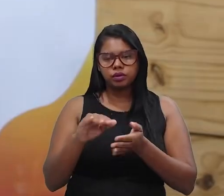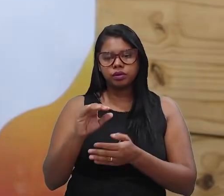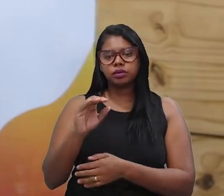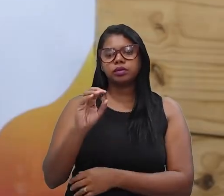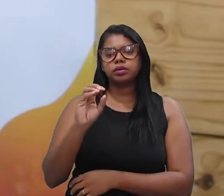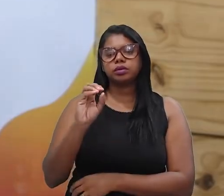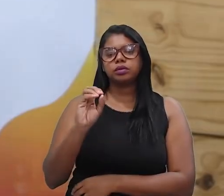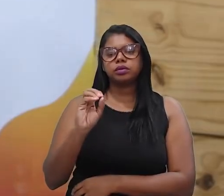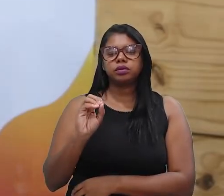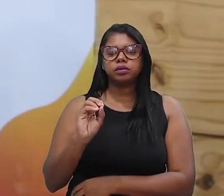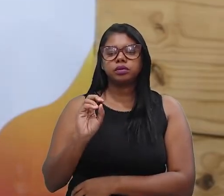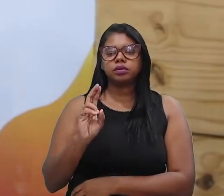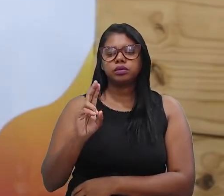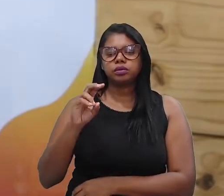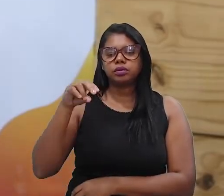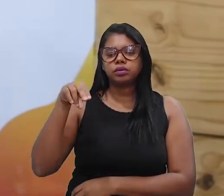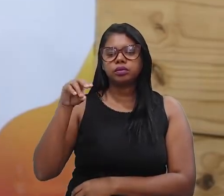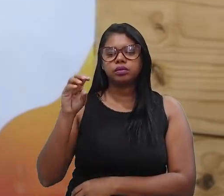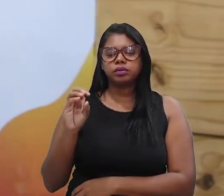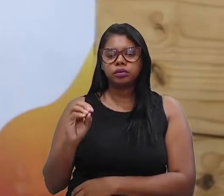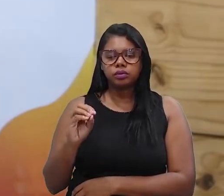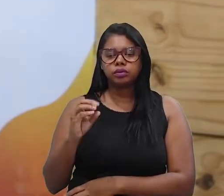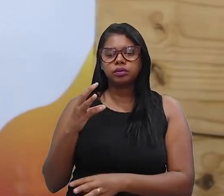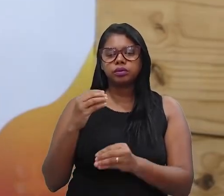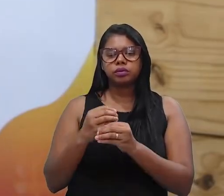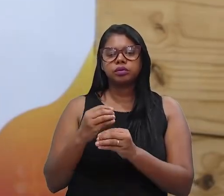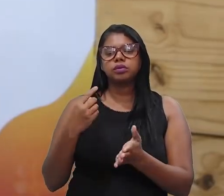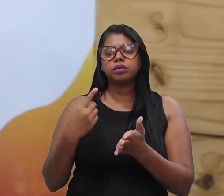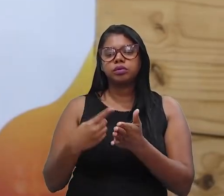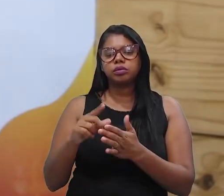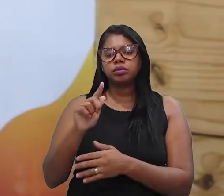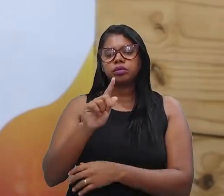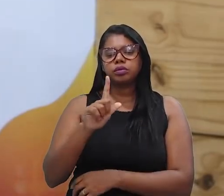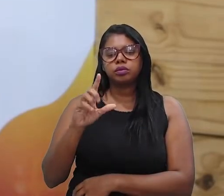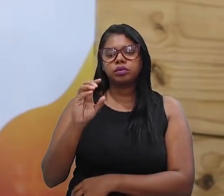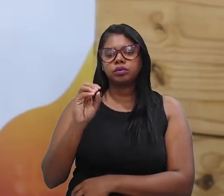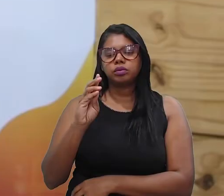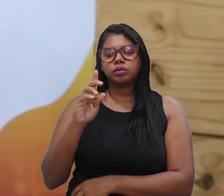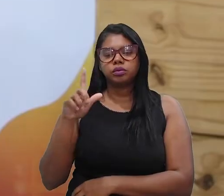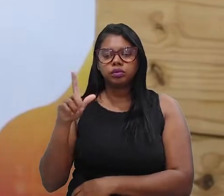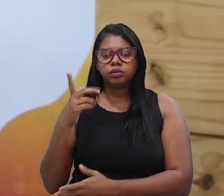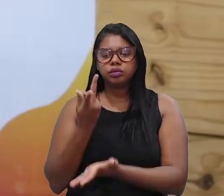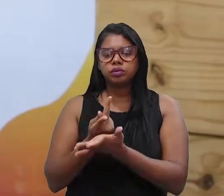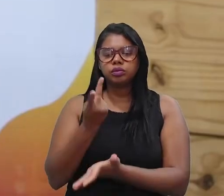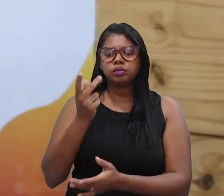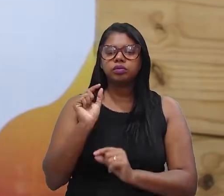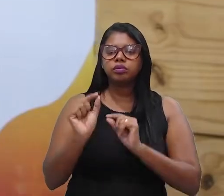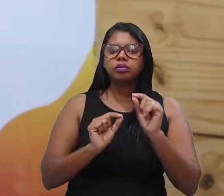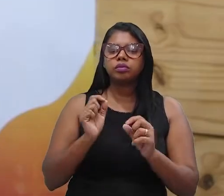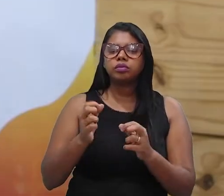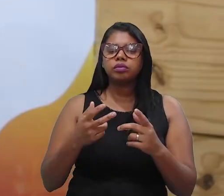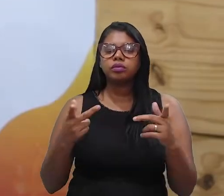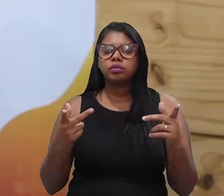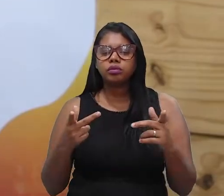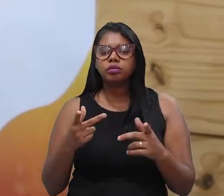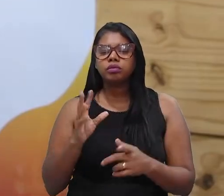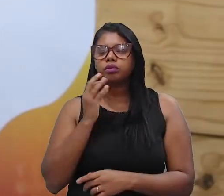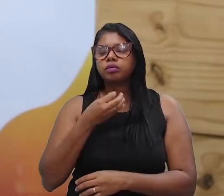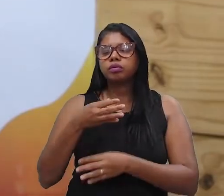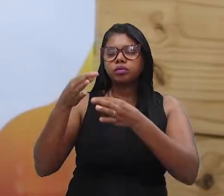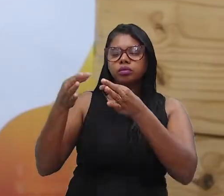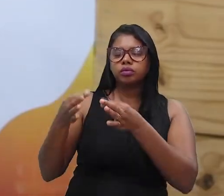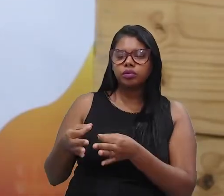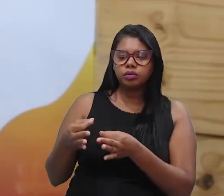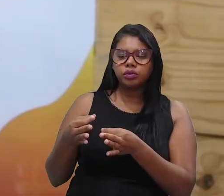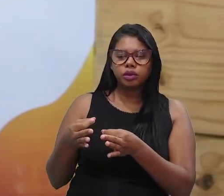A intenção de Kofi Annan e do Pacto Global era criar uma situação, criar uma